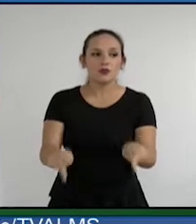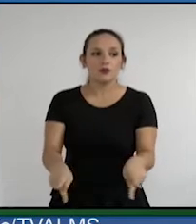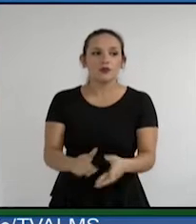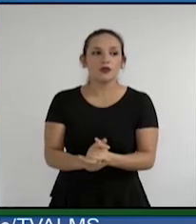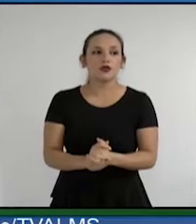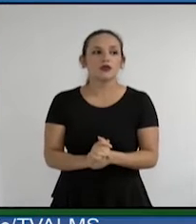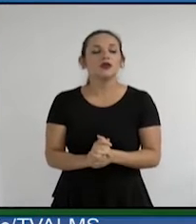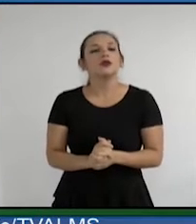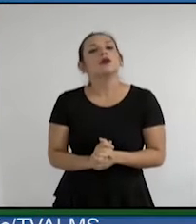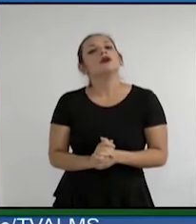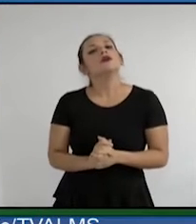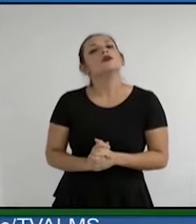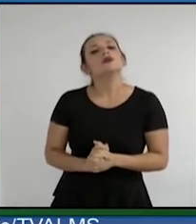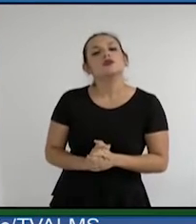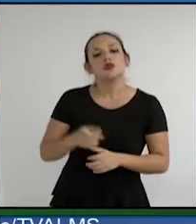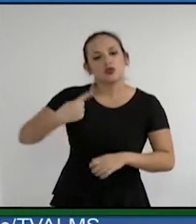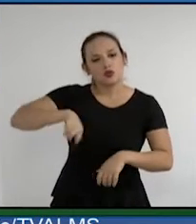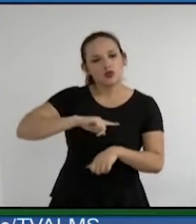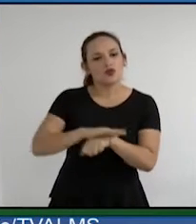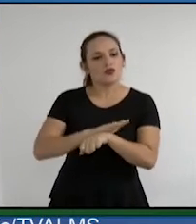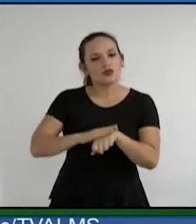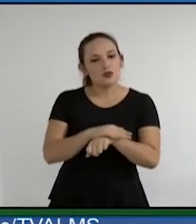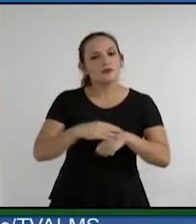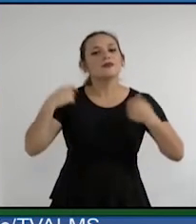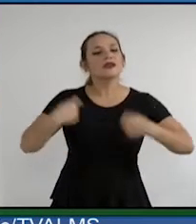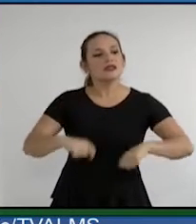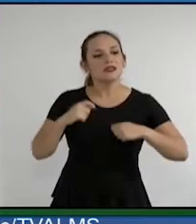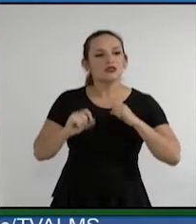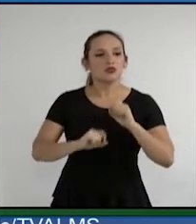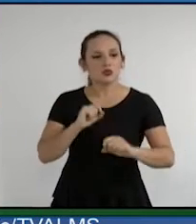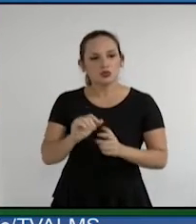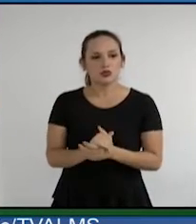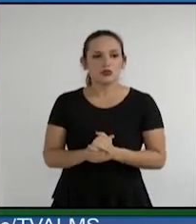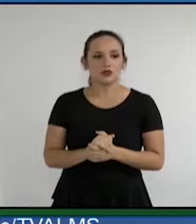na sala VIP, de que tinha que ter onde